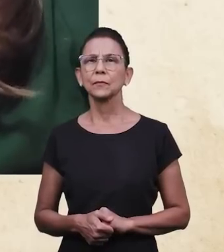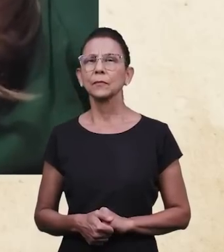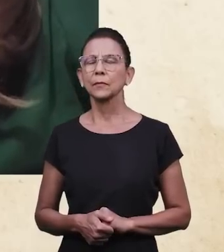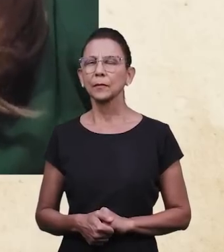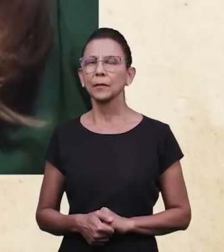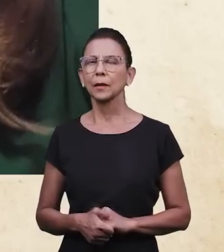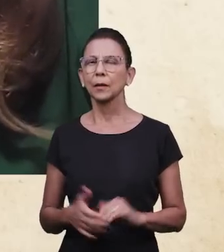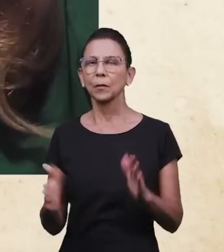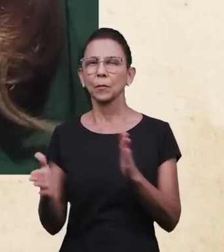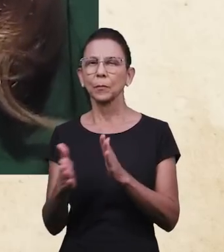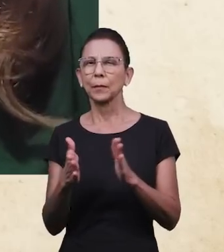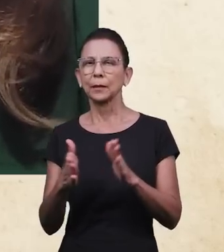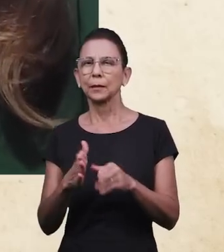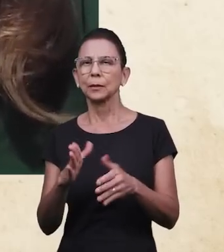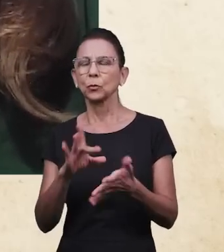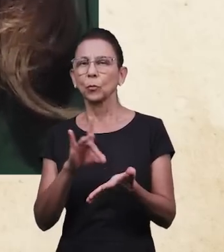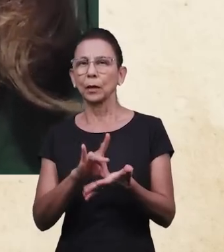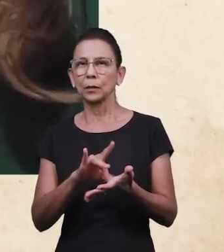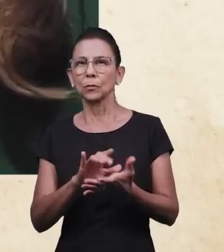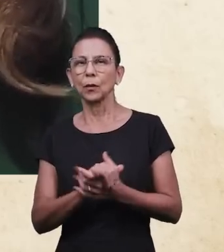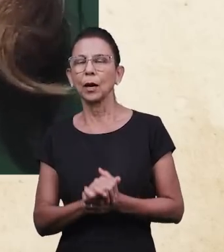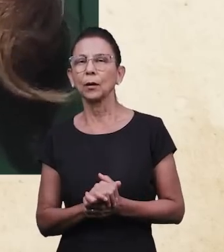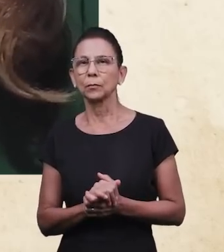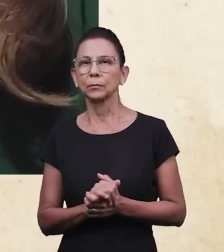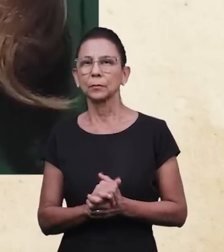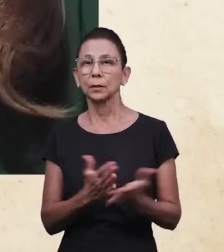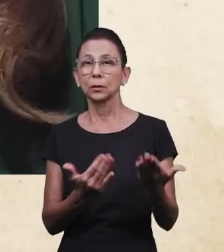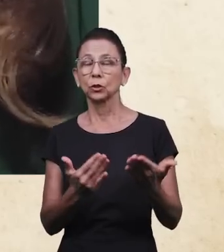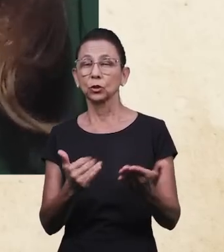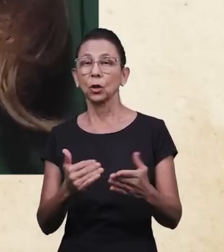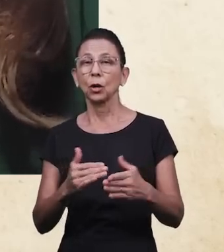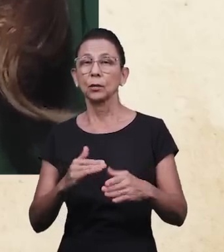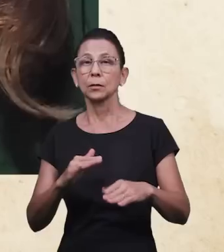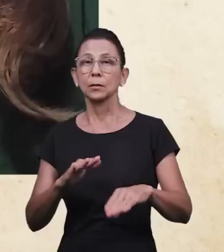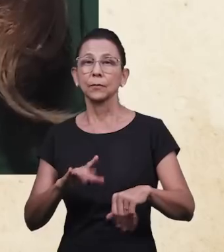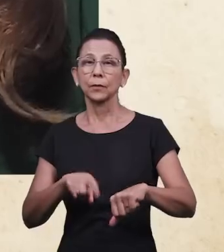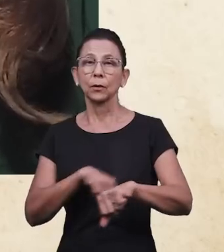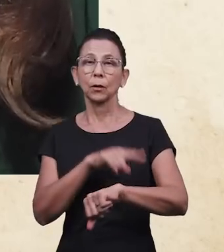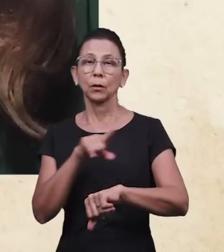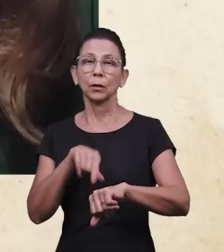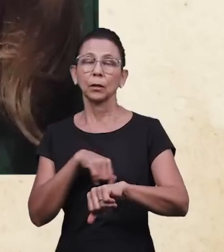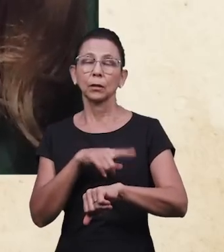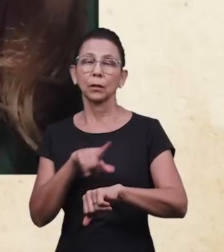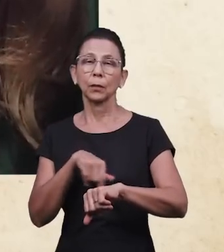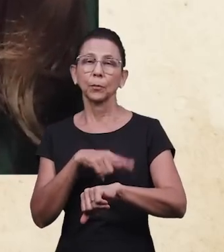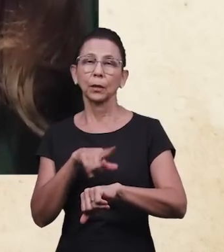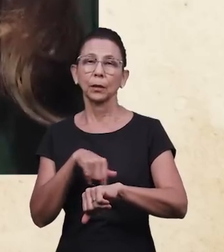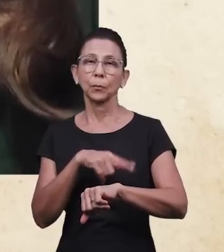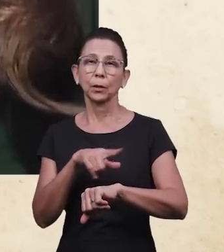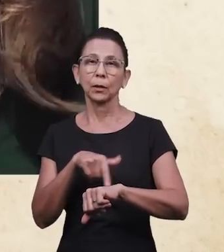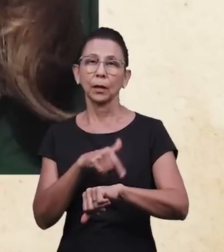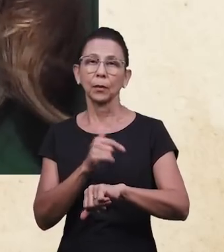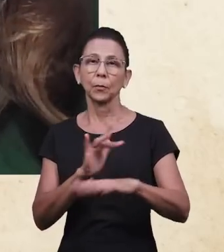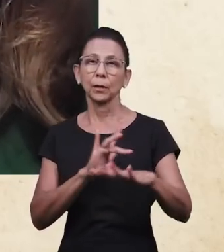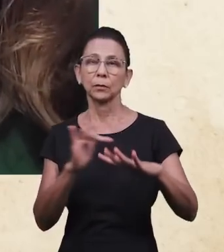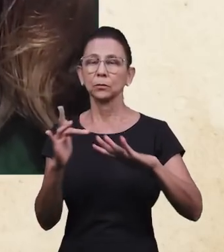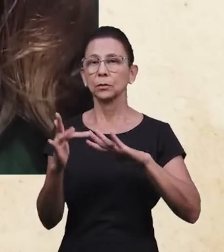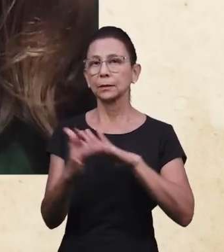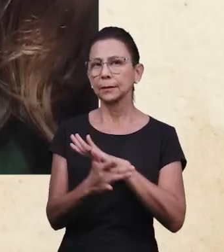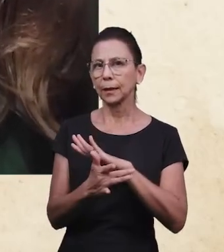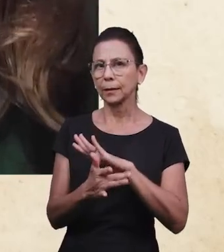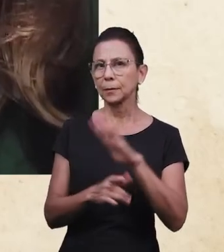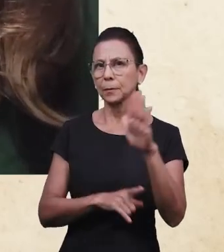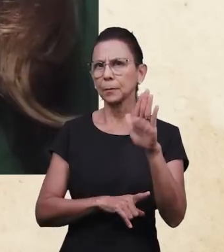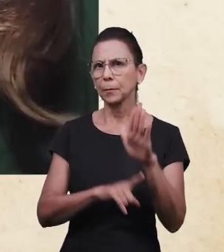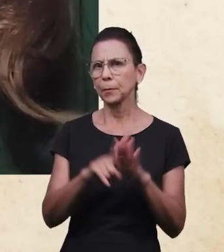Irmãos, como sabemos, nos dias atuais há tantos jovens que ficam horas e horas nas redes e mídias sociais. Então a minha pergunta